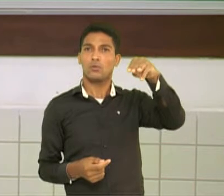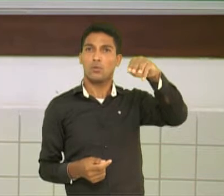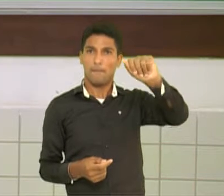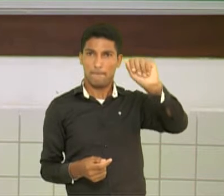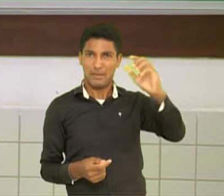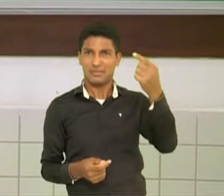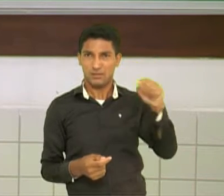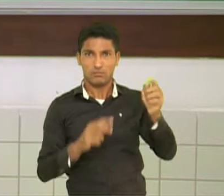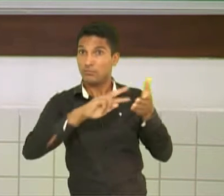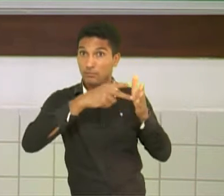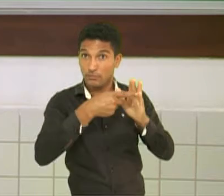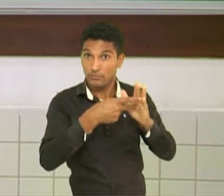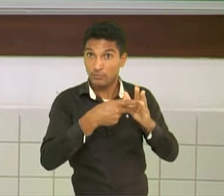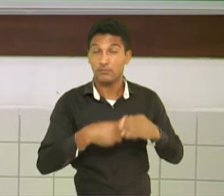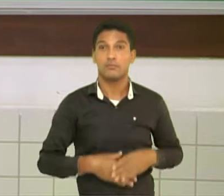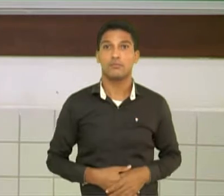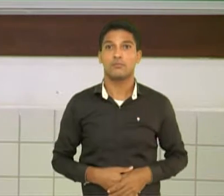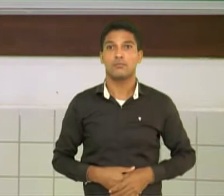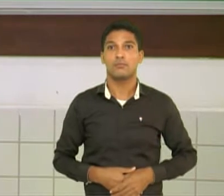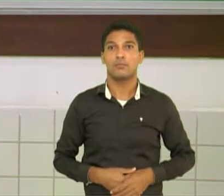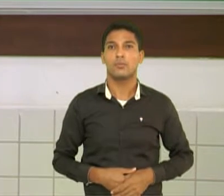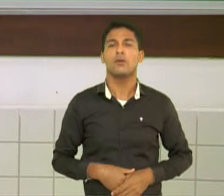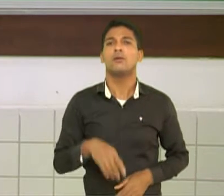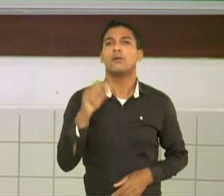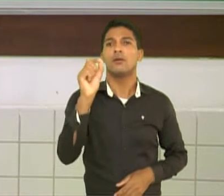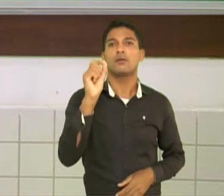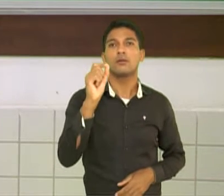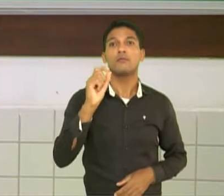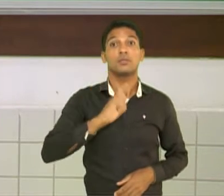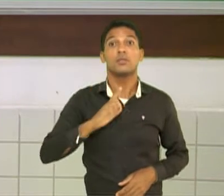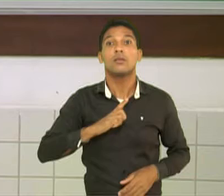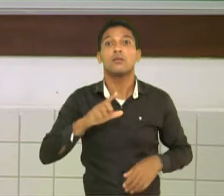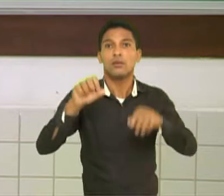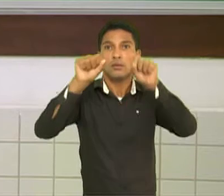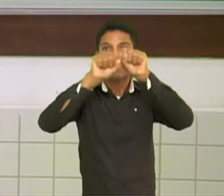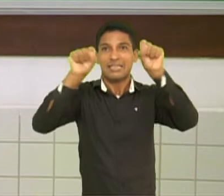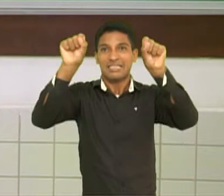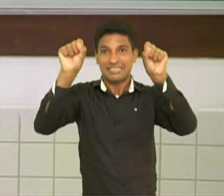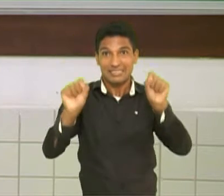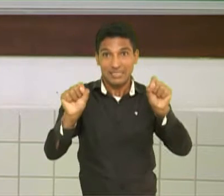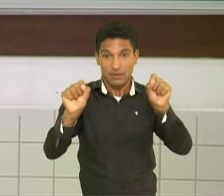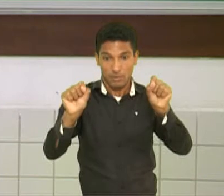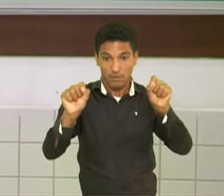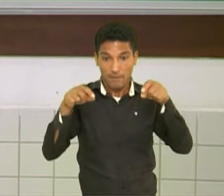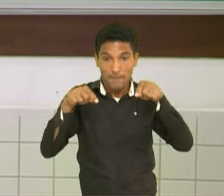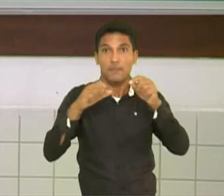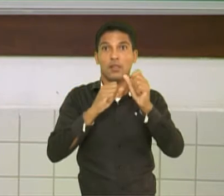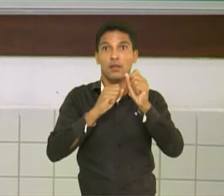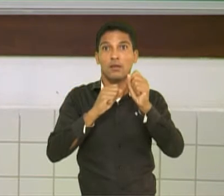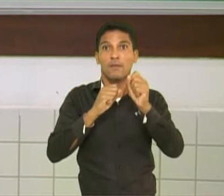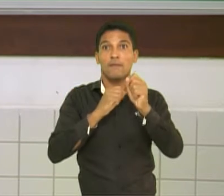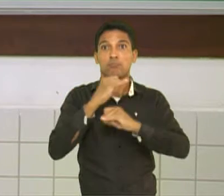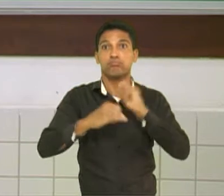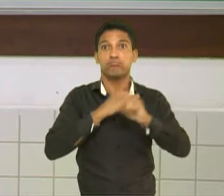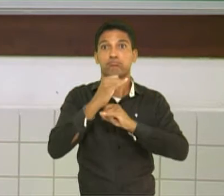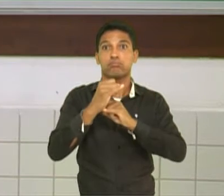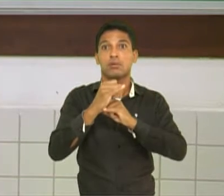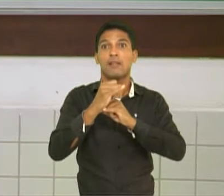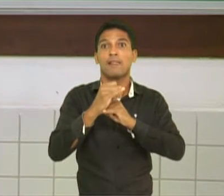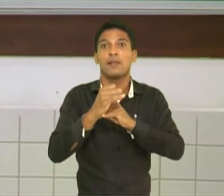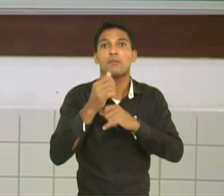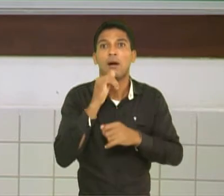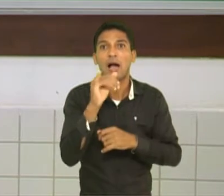gente rever esse conteúdo. Automação é quando você tem sistemas funcionando com pouca ou